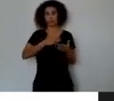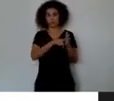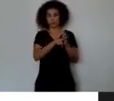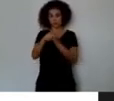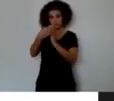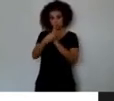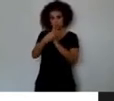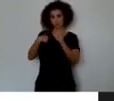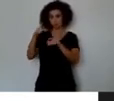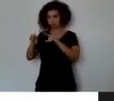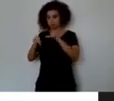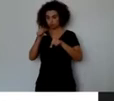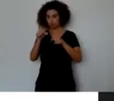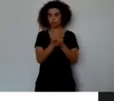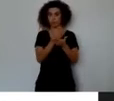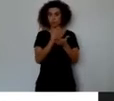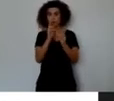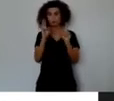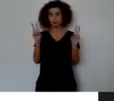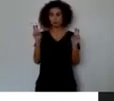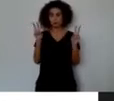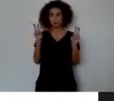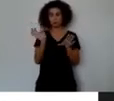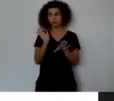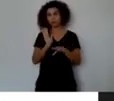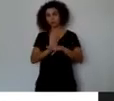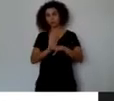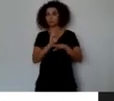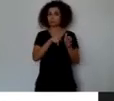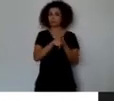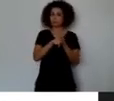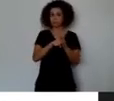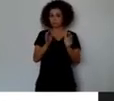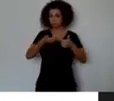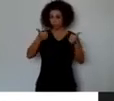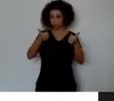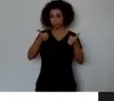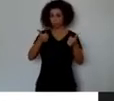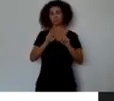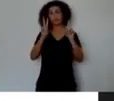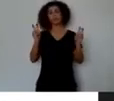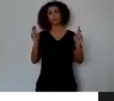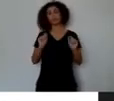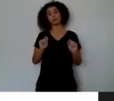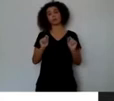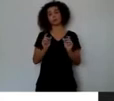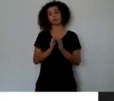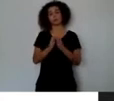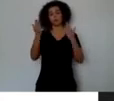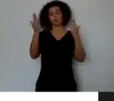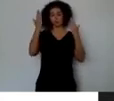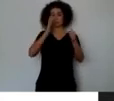selecionados alguns temas satélites como forma de nortear o projeto, né? E aí, esses temas foram selecionados como psicologia e racismo